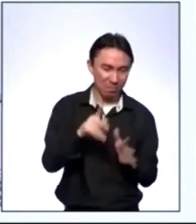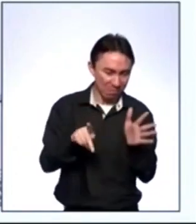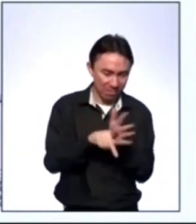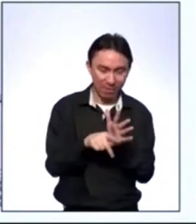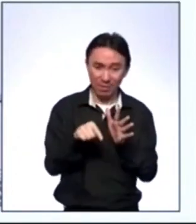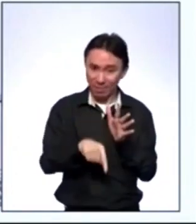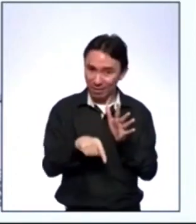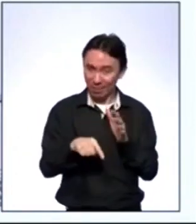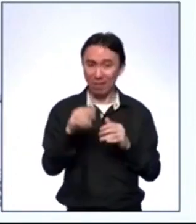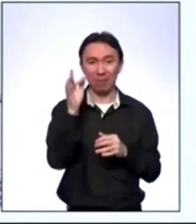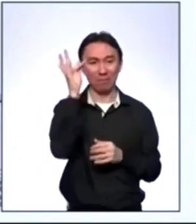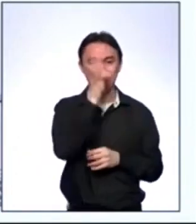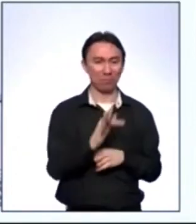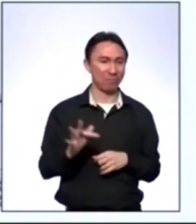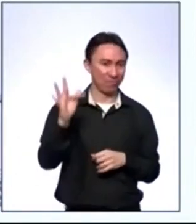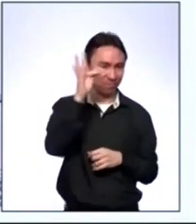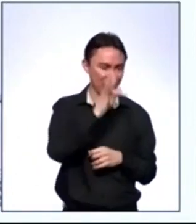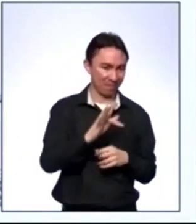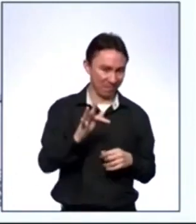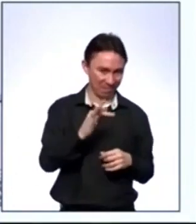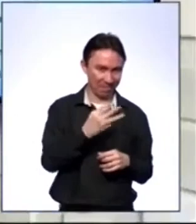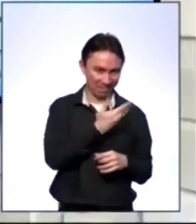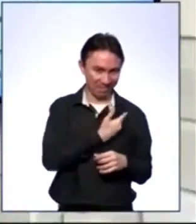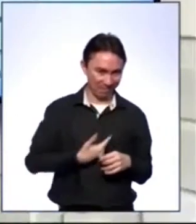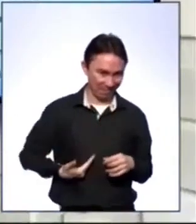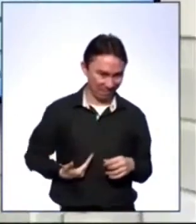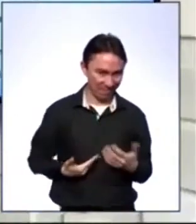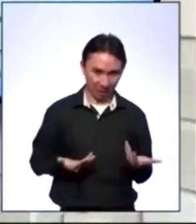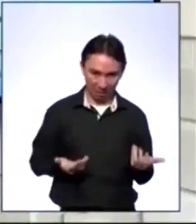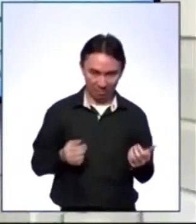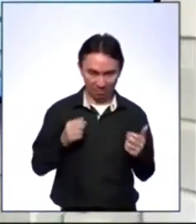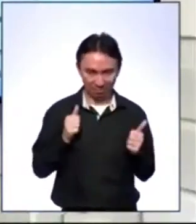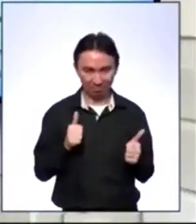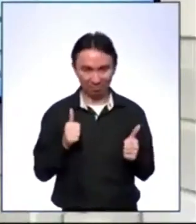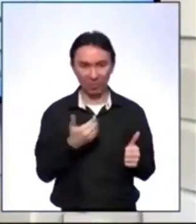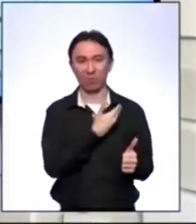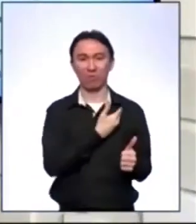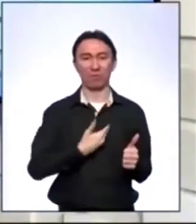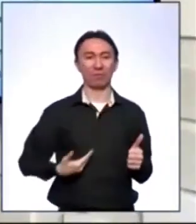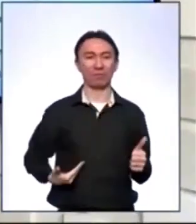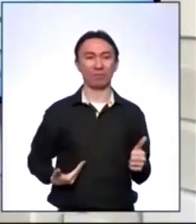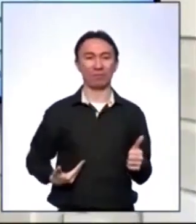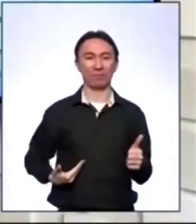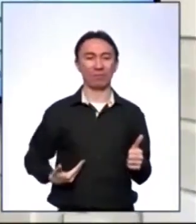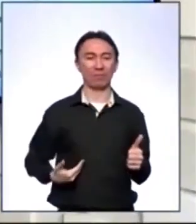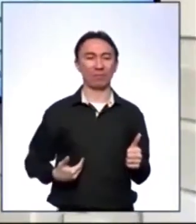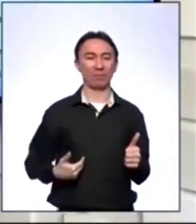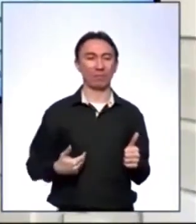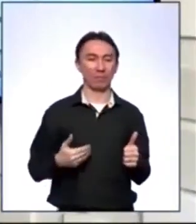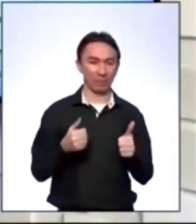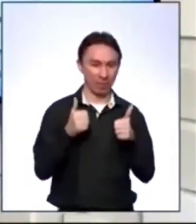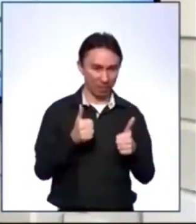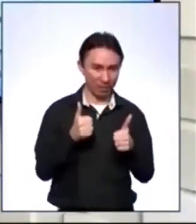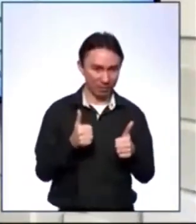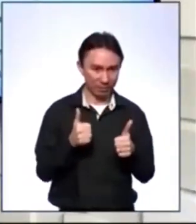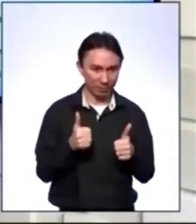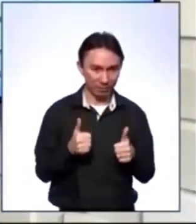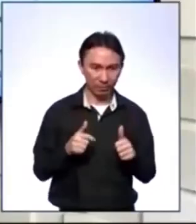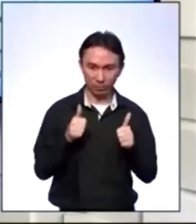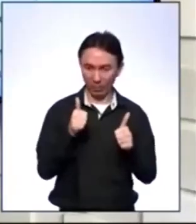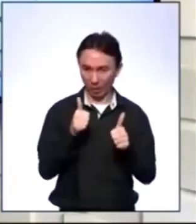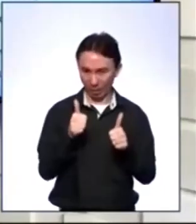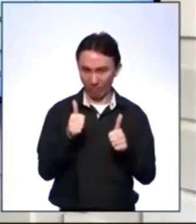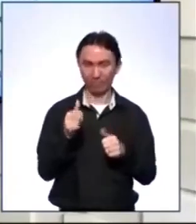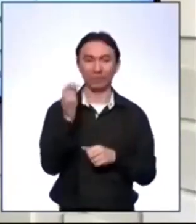à União, pertencentes ao governo federal, ao Estado. não ao governo, desculpa, perdão, ao Estado, à